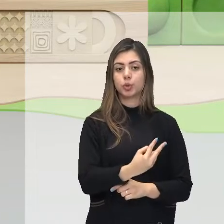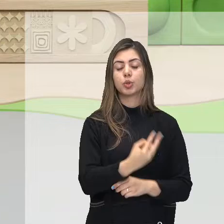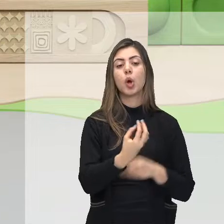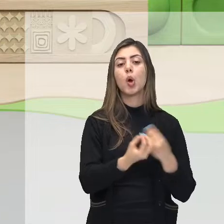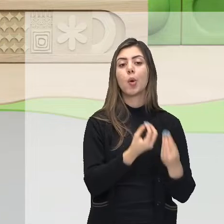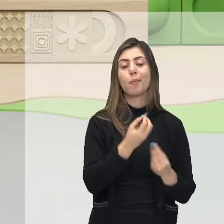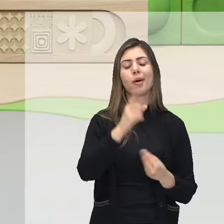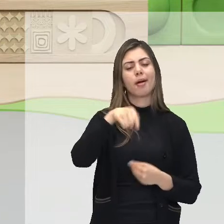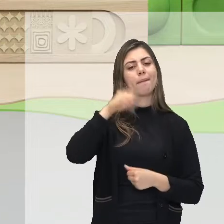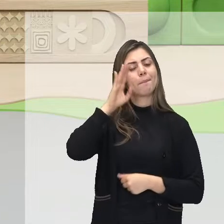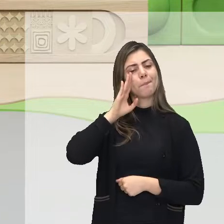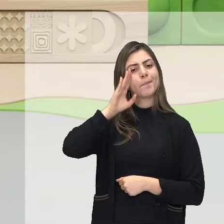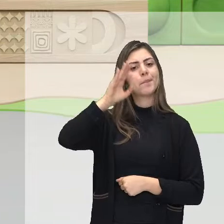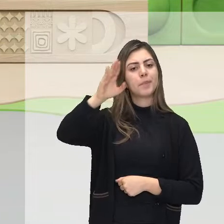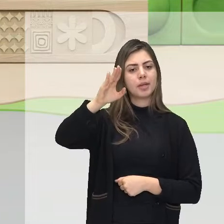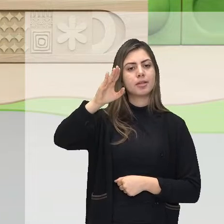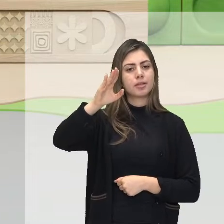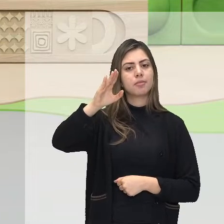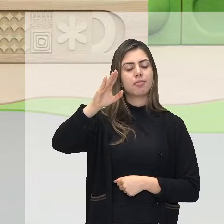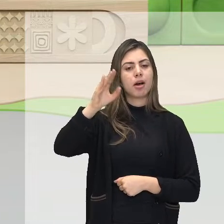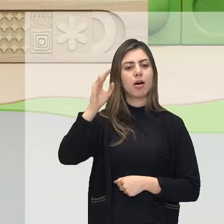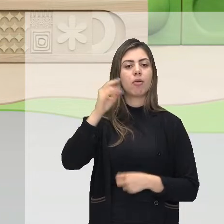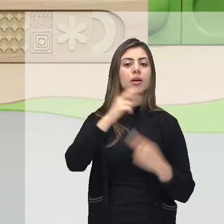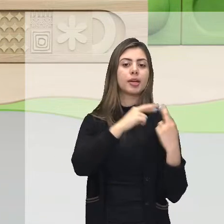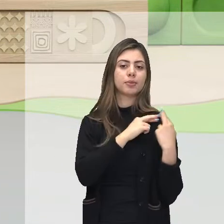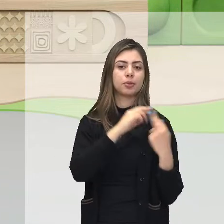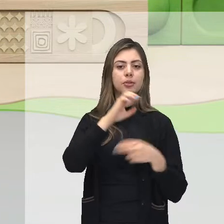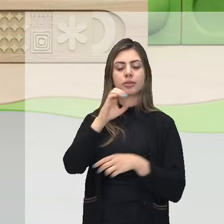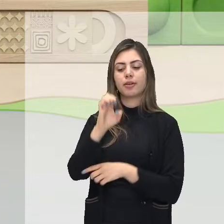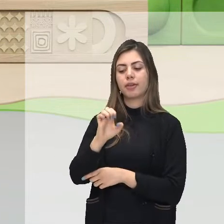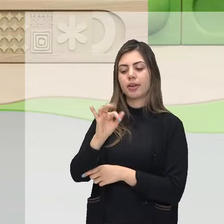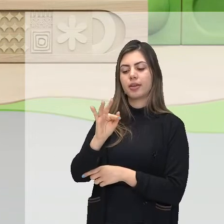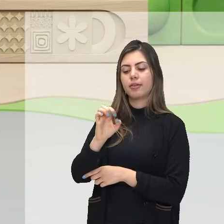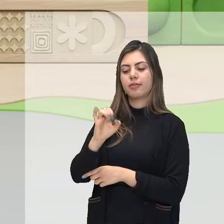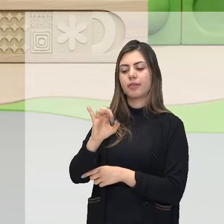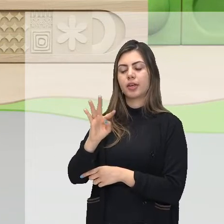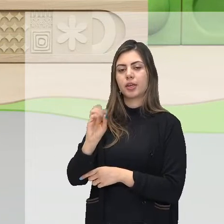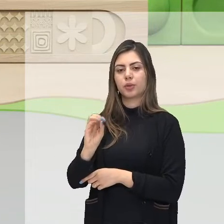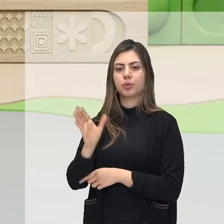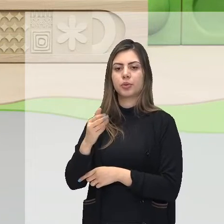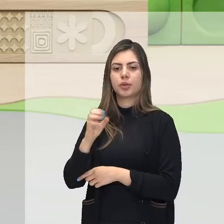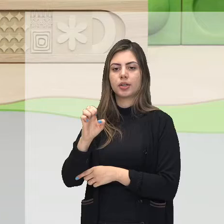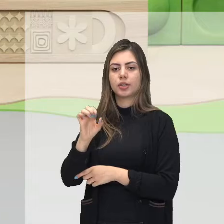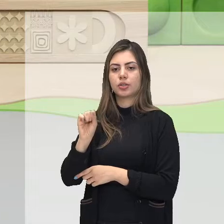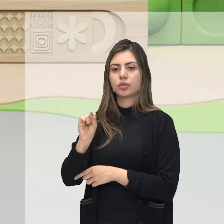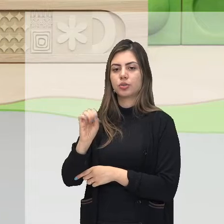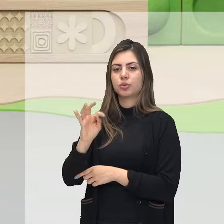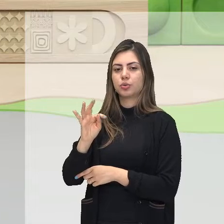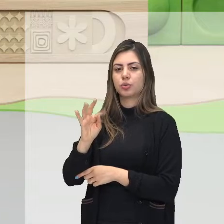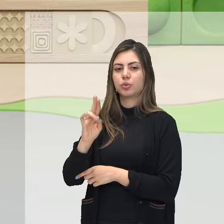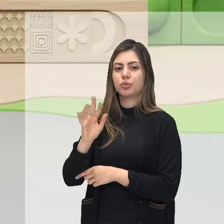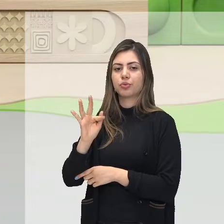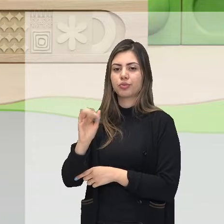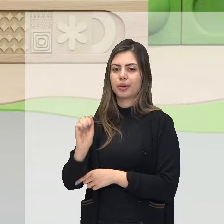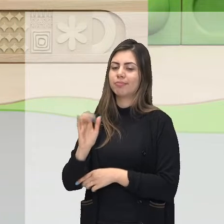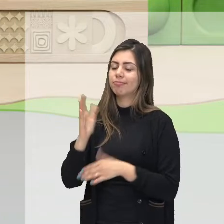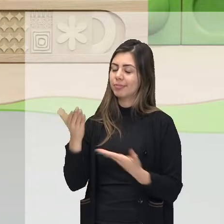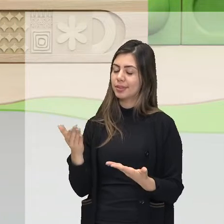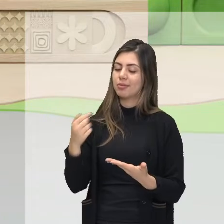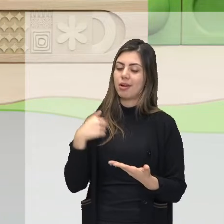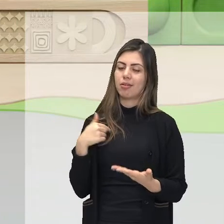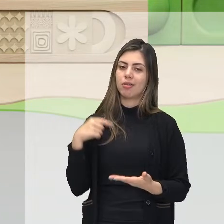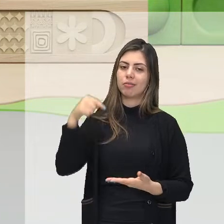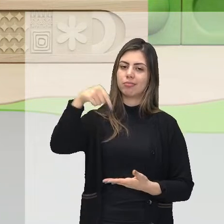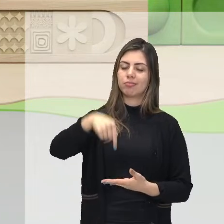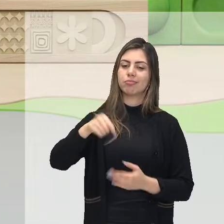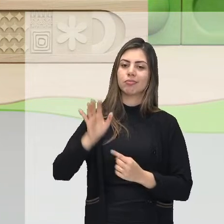dos principais do efeito estufa. E é por isso, gente, que eu estou aqui, ó, para trazer para vocês